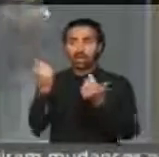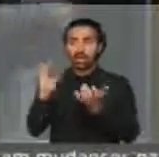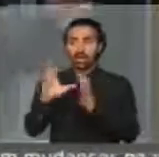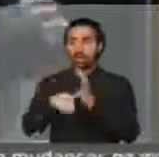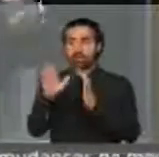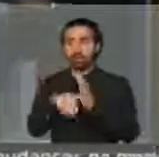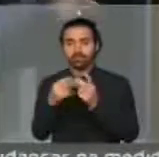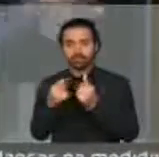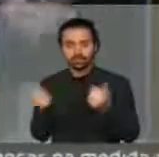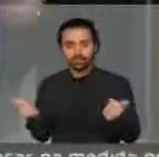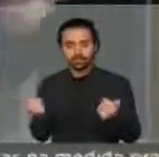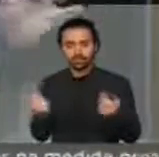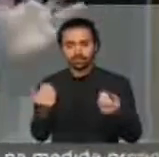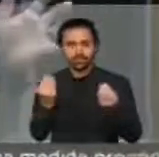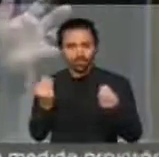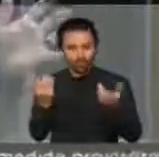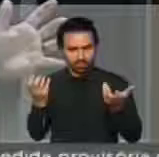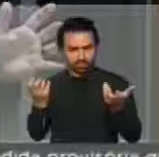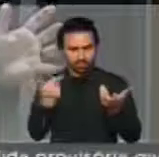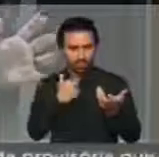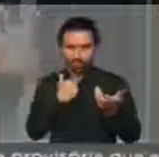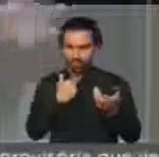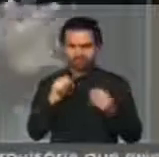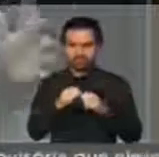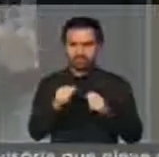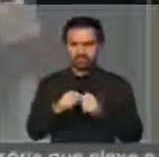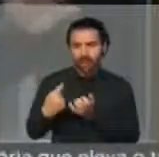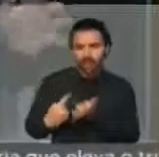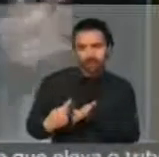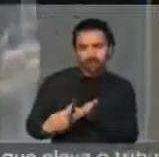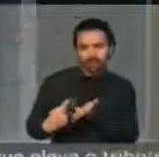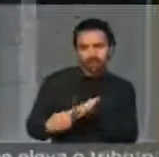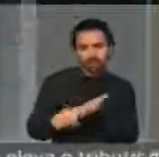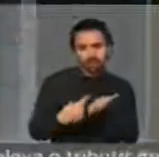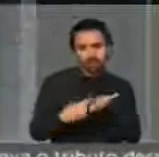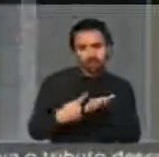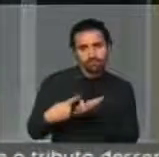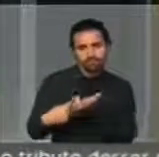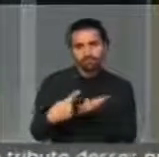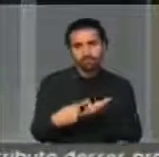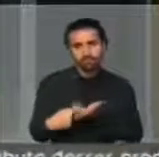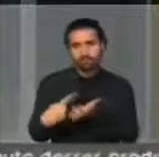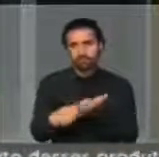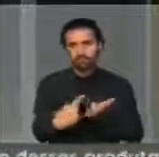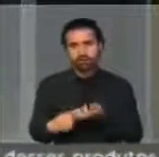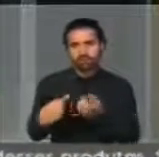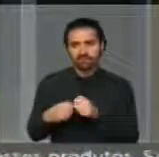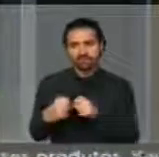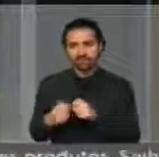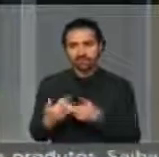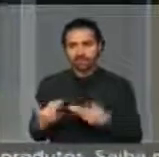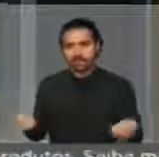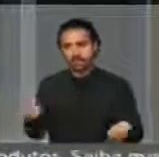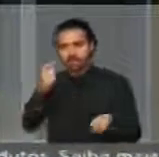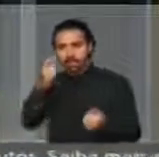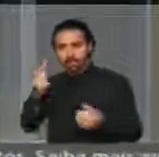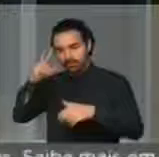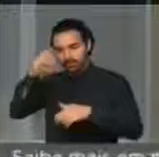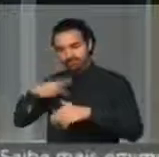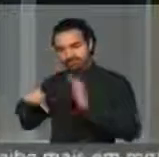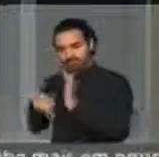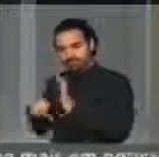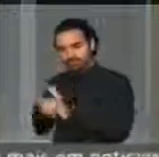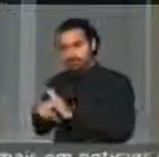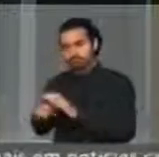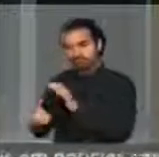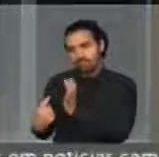aqui estivesse em curso qualquer tipo de acordo para se acertar a partir de interesses menores, usando